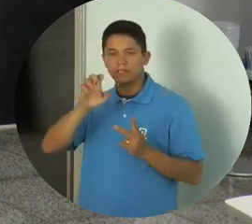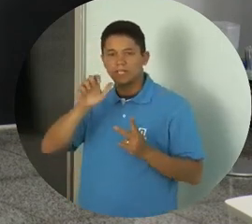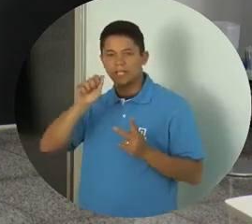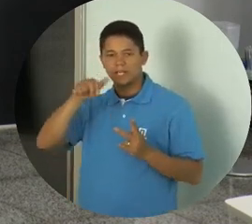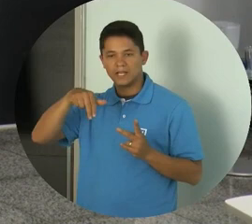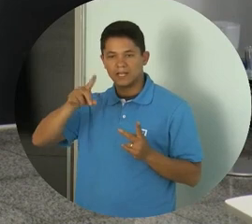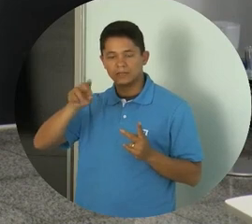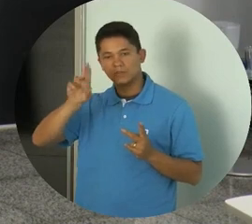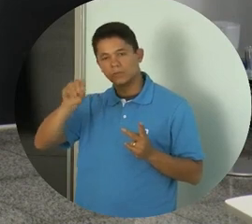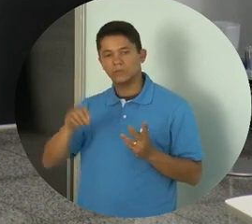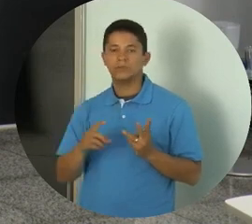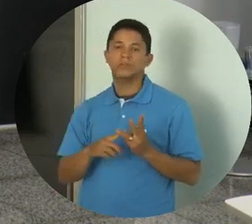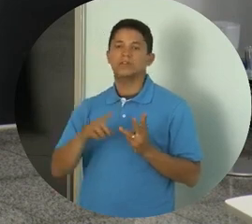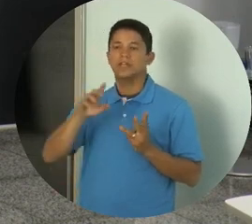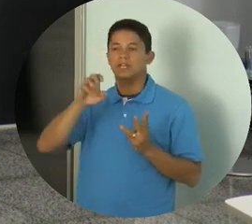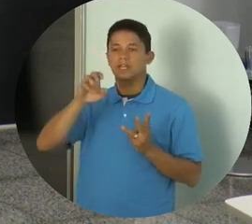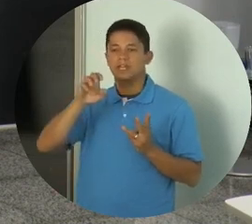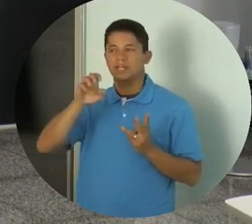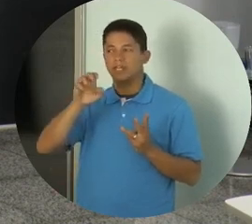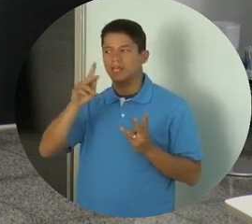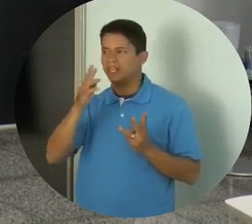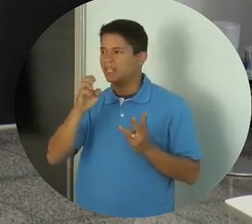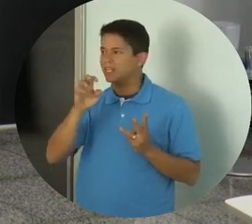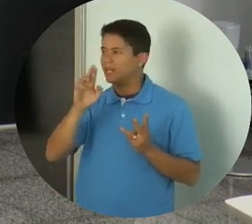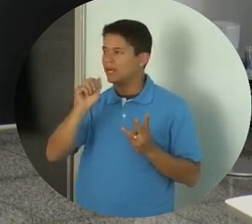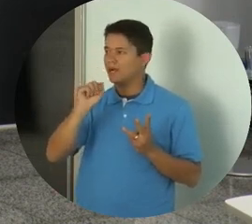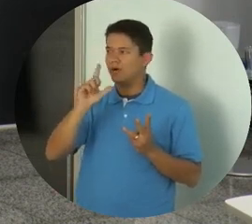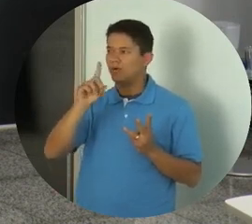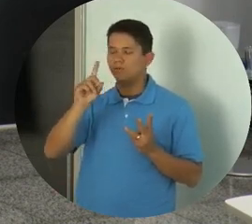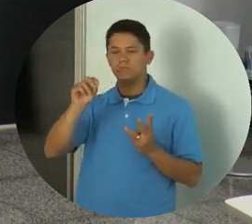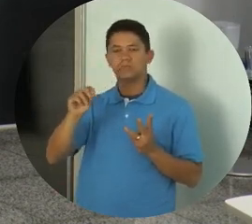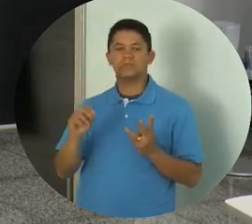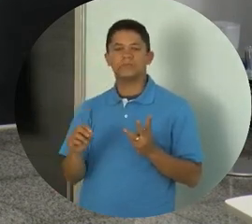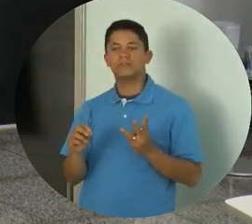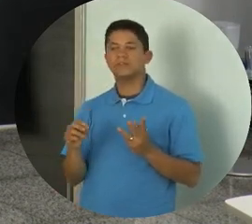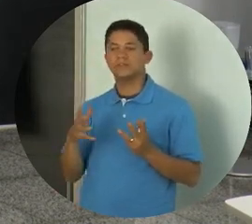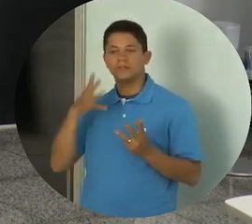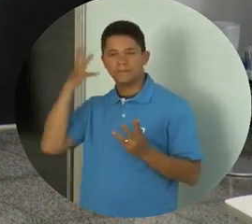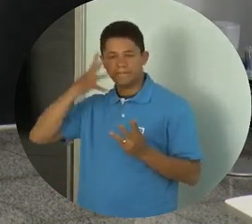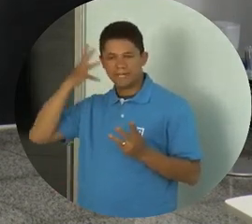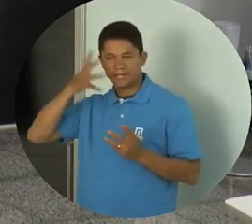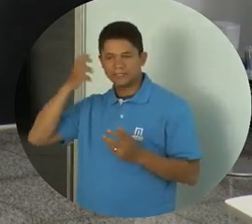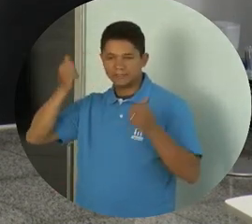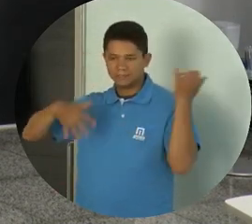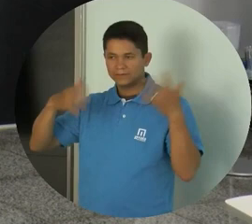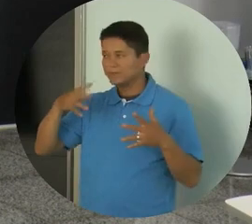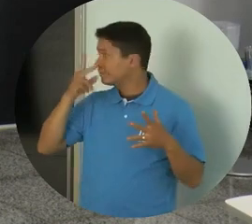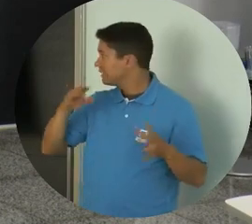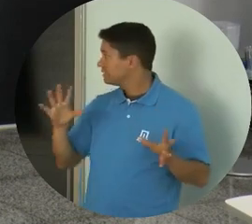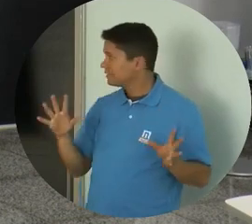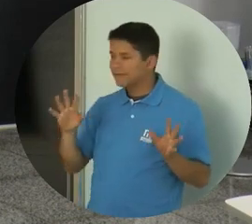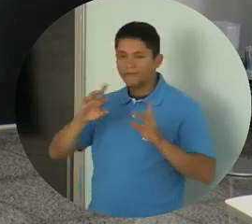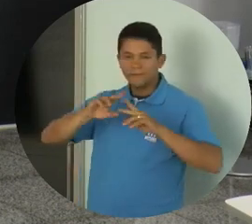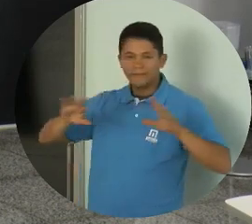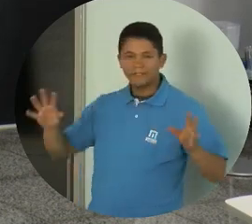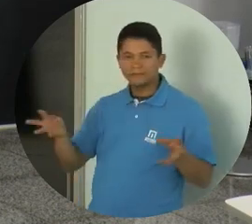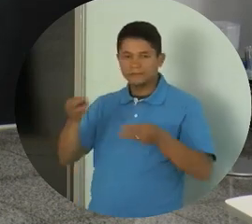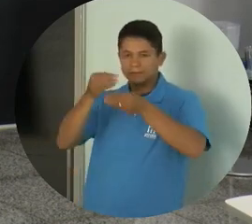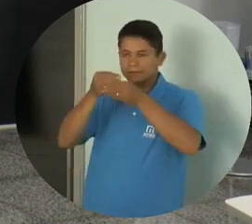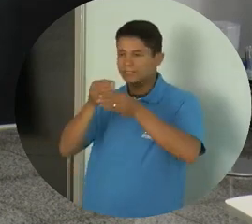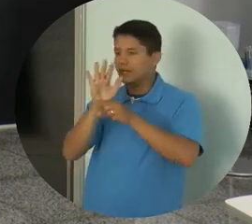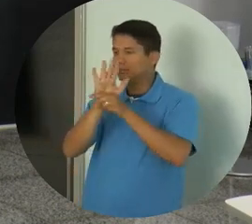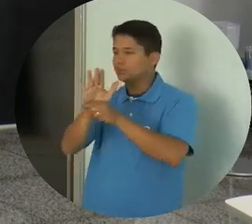Heraldo. Acho que foi uma palestra construída a várias mãos, né, para ficar bem legal para